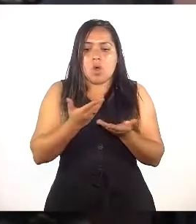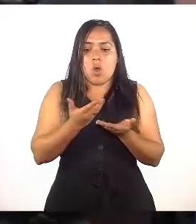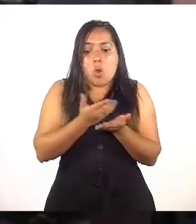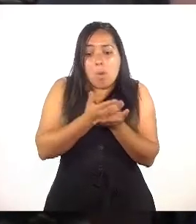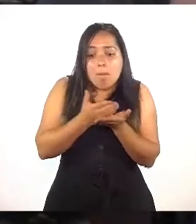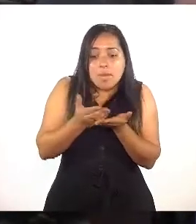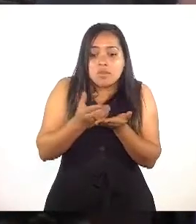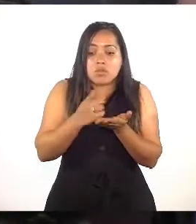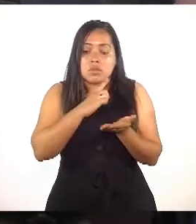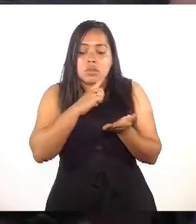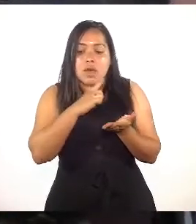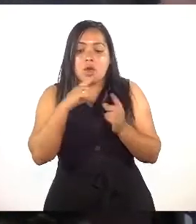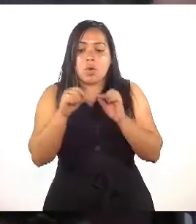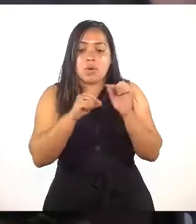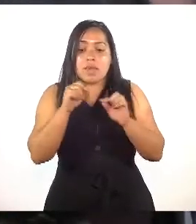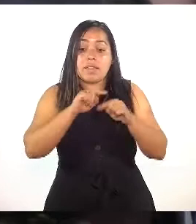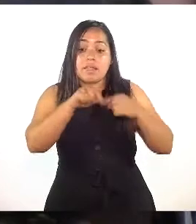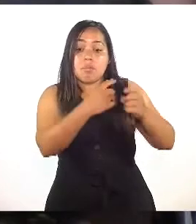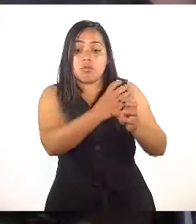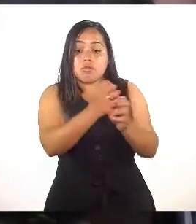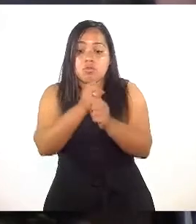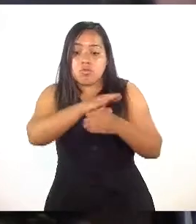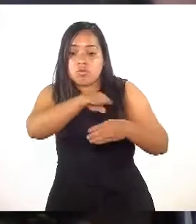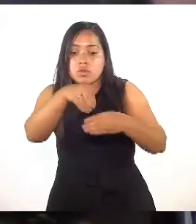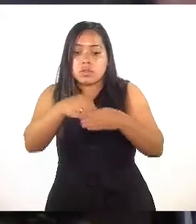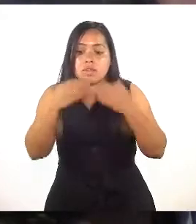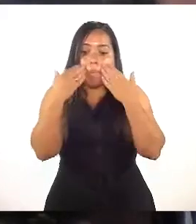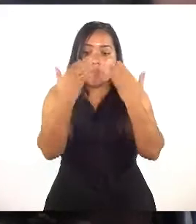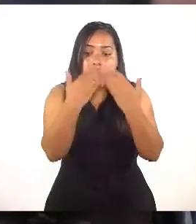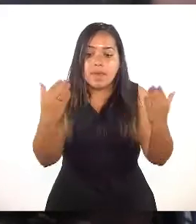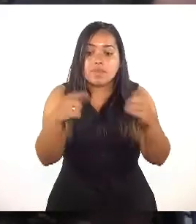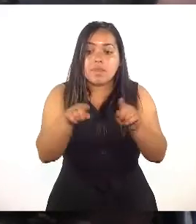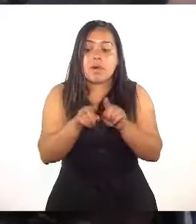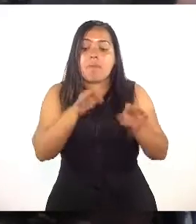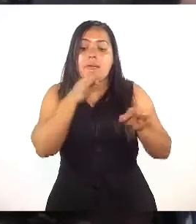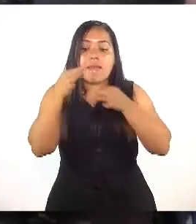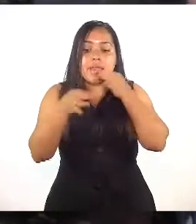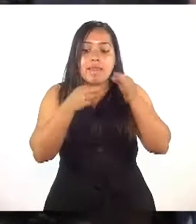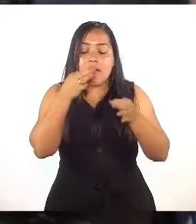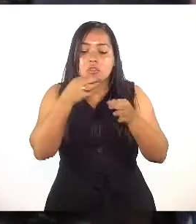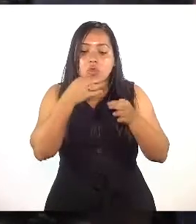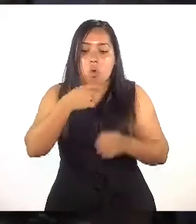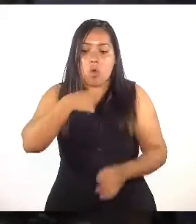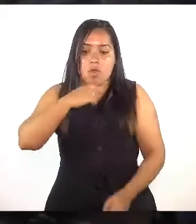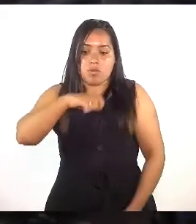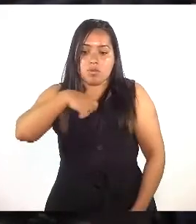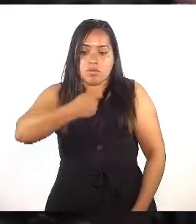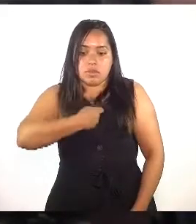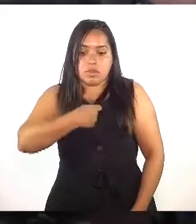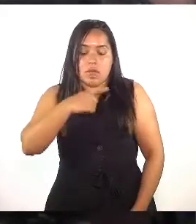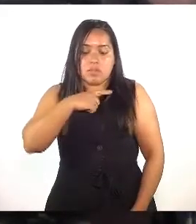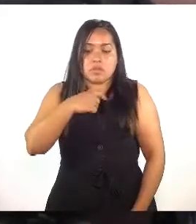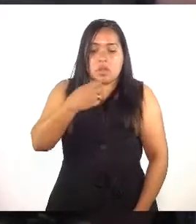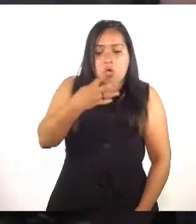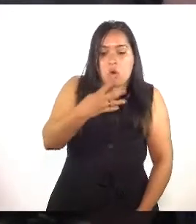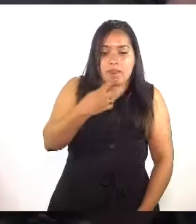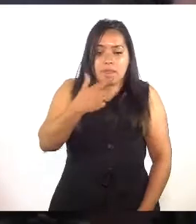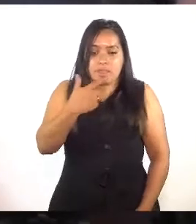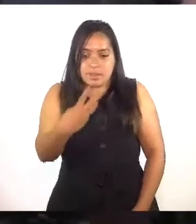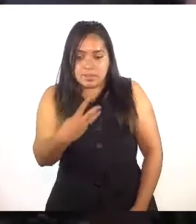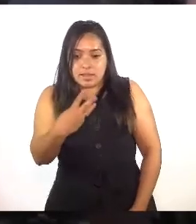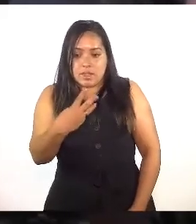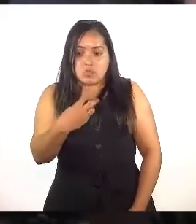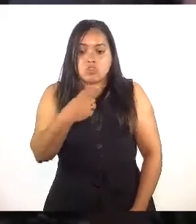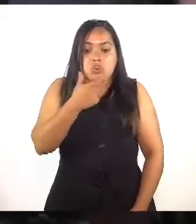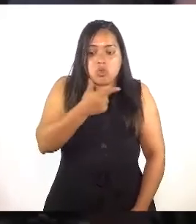e discussão, em seguida a votação do parecer do relator, que sou eu, na mensagem 43 de 2020, Poder Executivo,